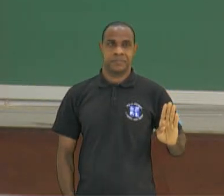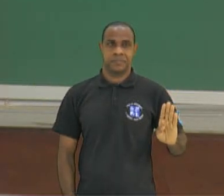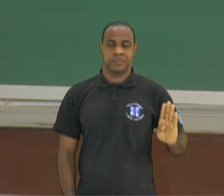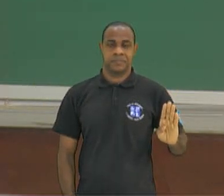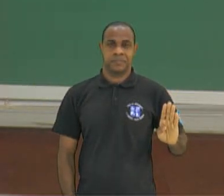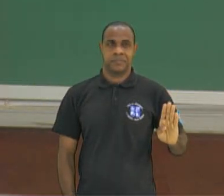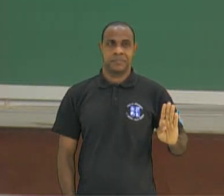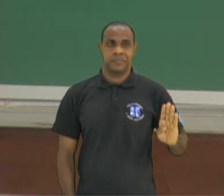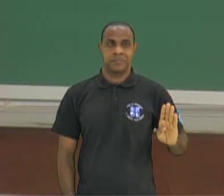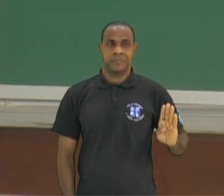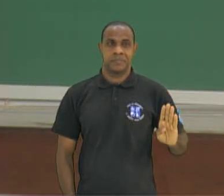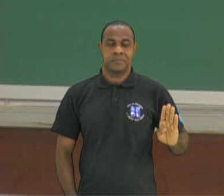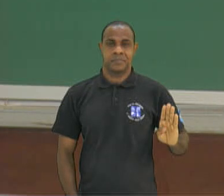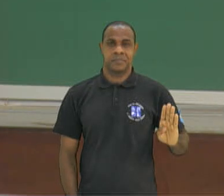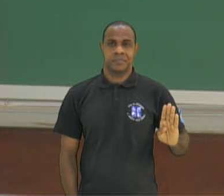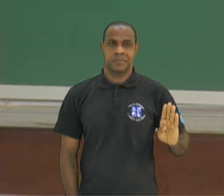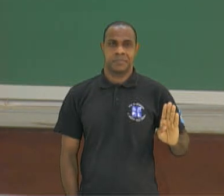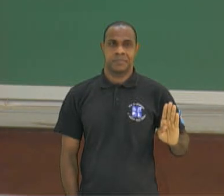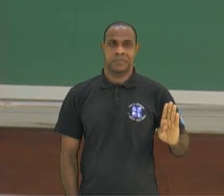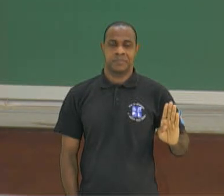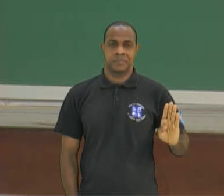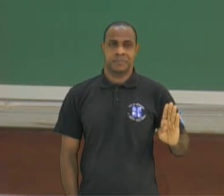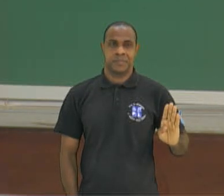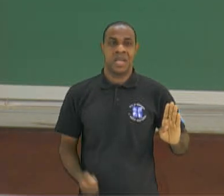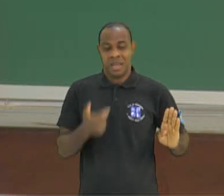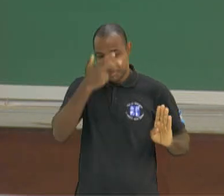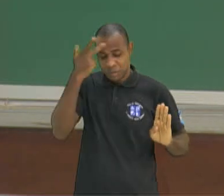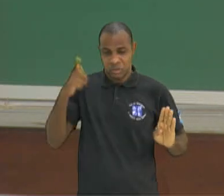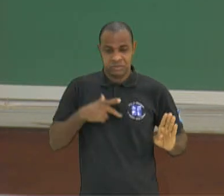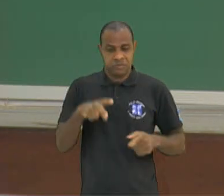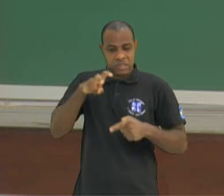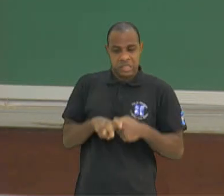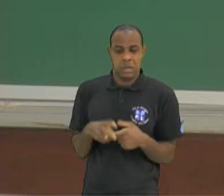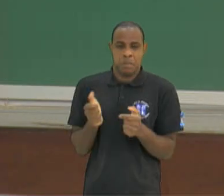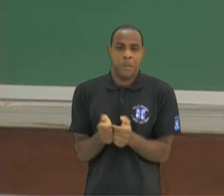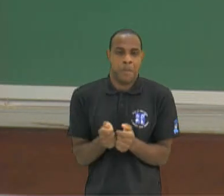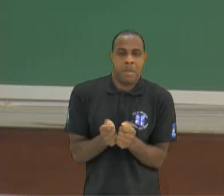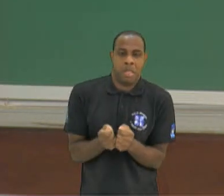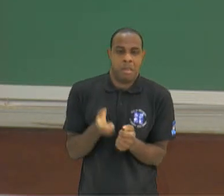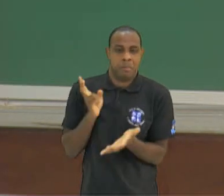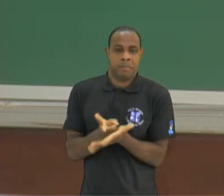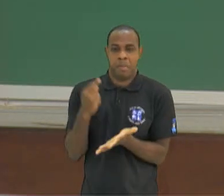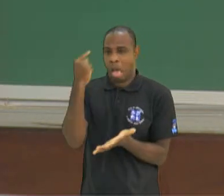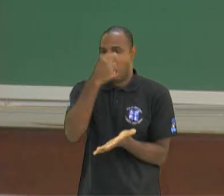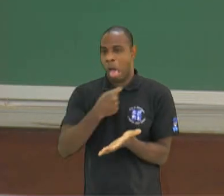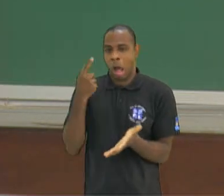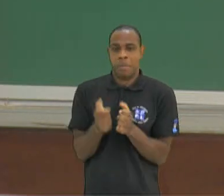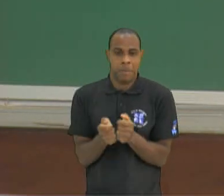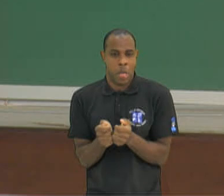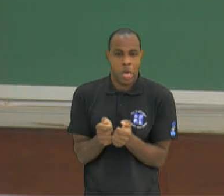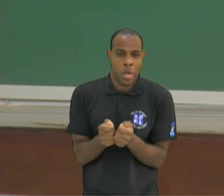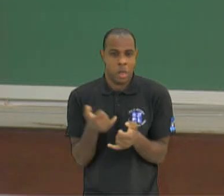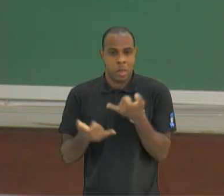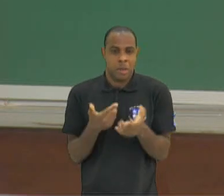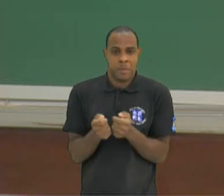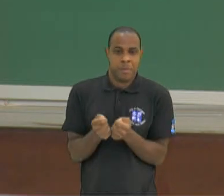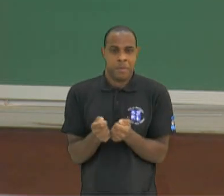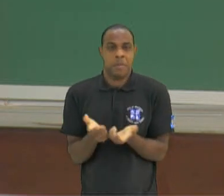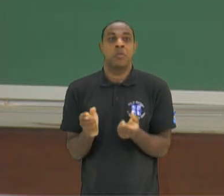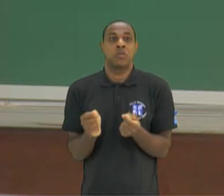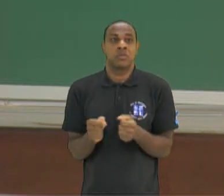playing games, enough exercise. As pessoas que passam muito tempo jogando videogame,